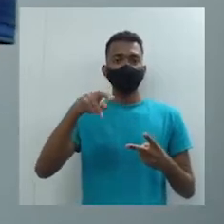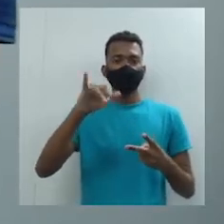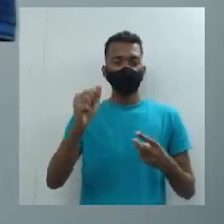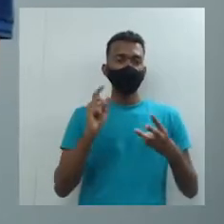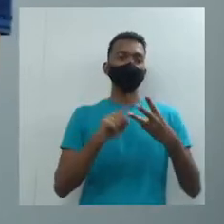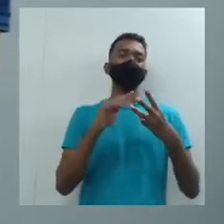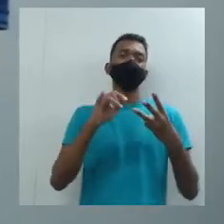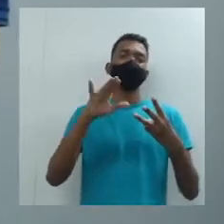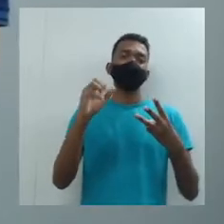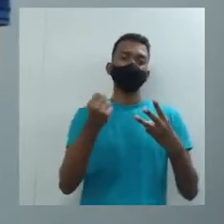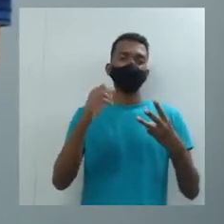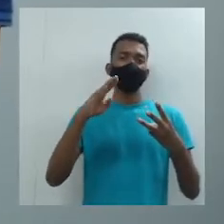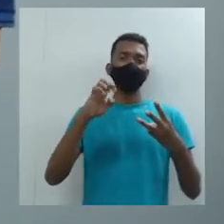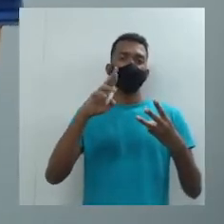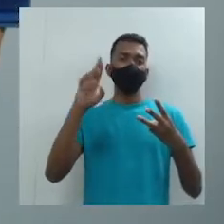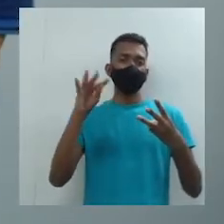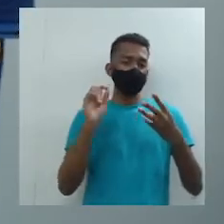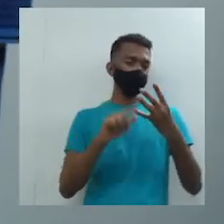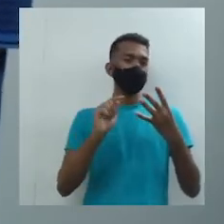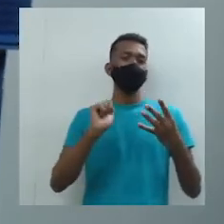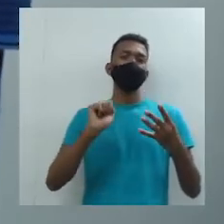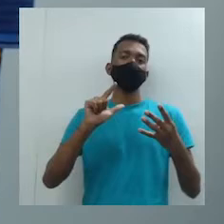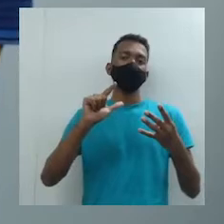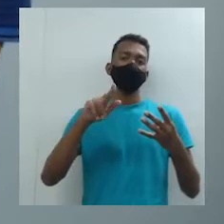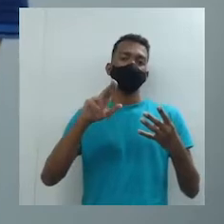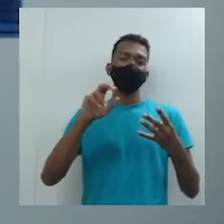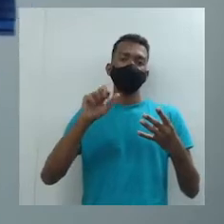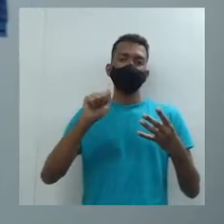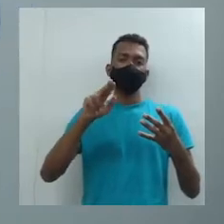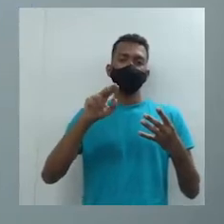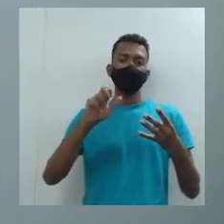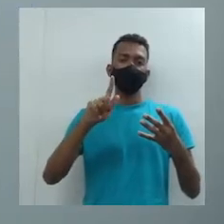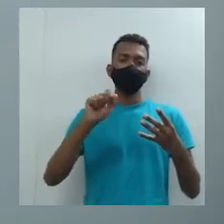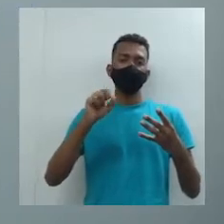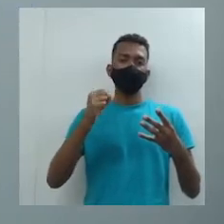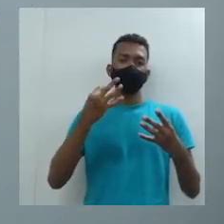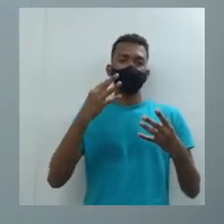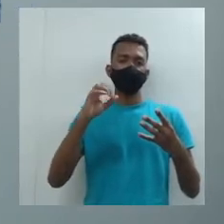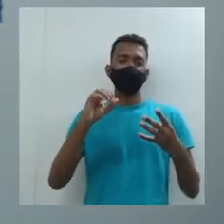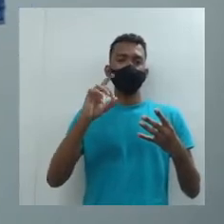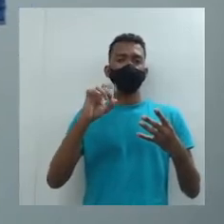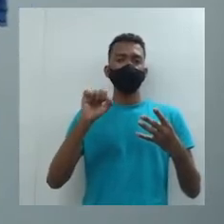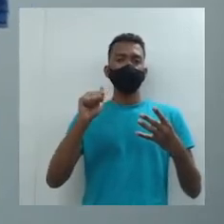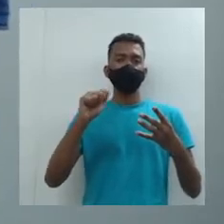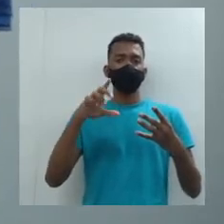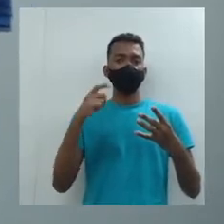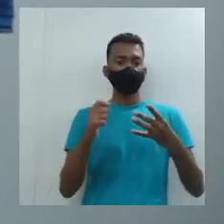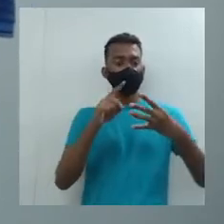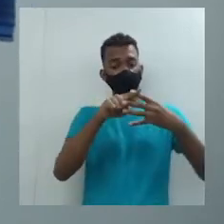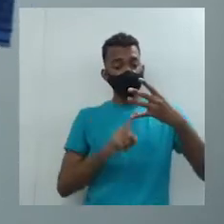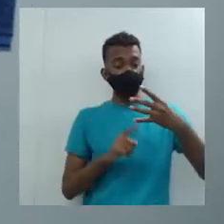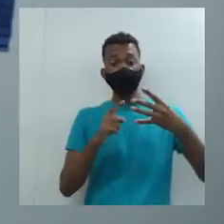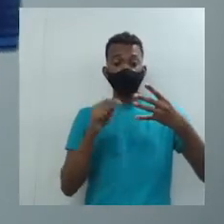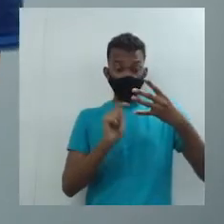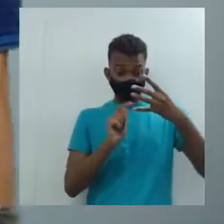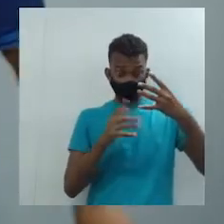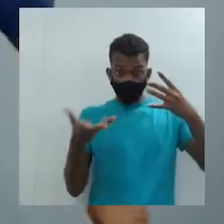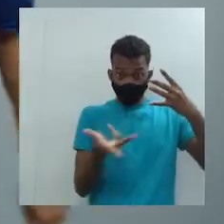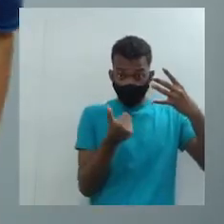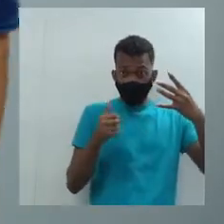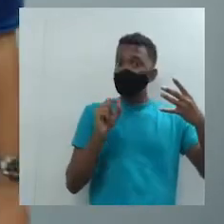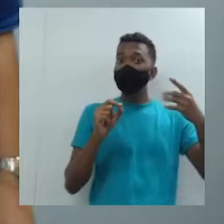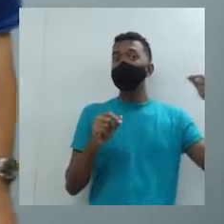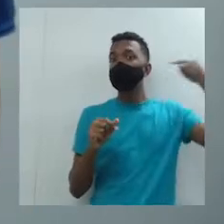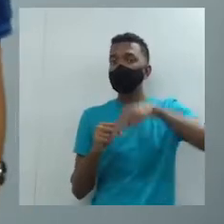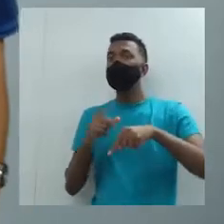Barreto estudou aí, Augusto dos Anjos, que na verdade, professor Robson, Augusto dos Anjos era tão brilhante que só vinha fazer as provas. Né? Então,